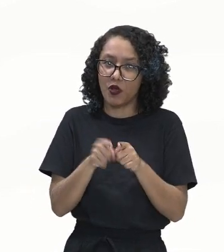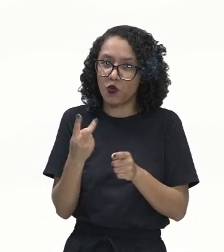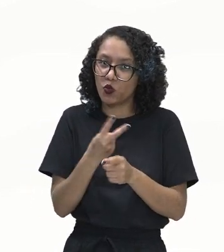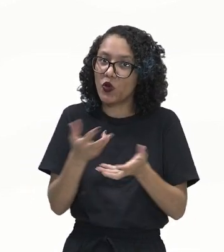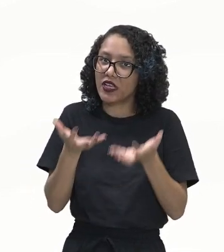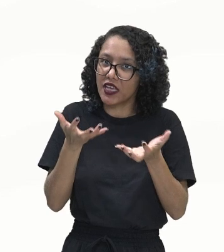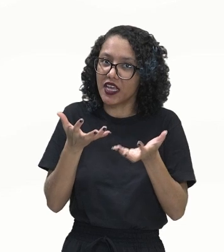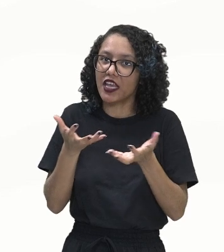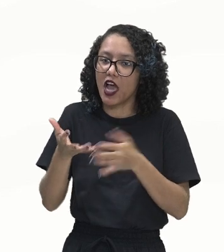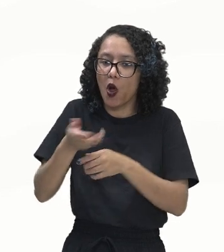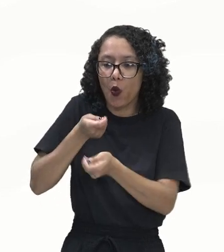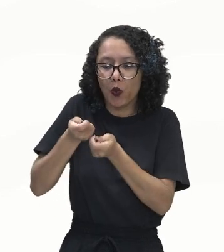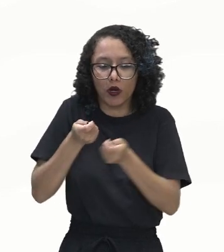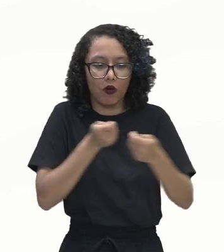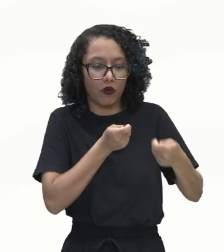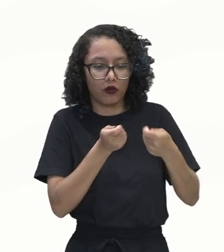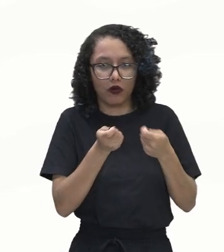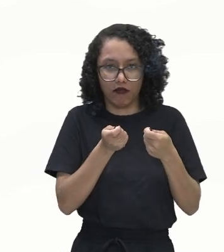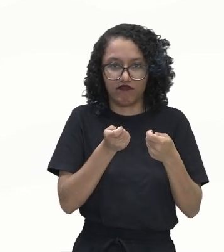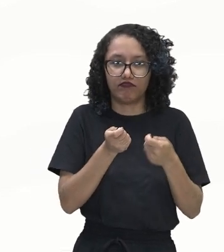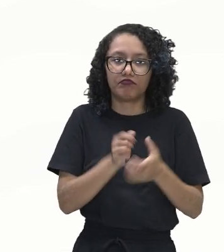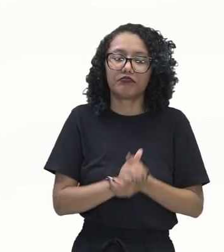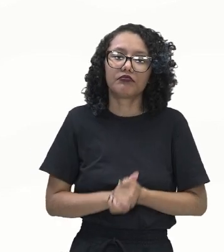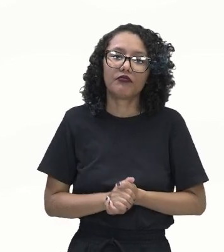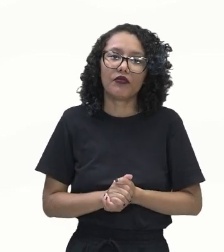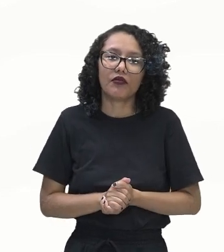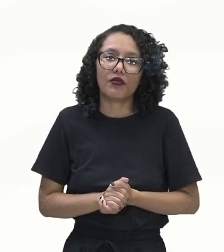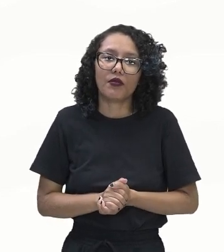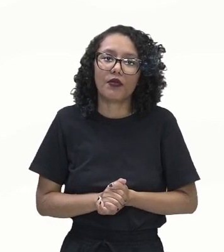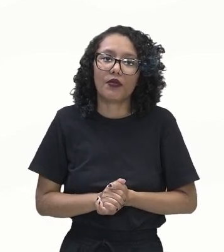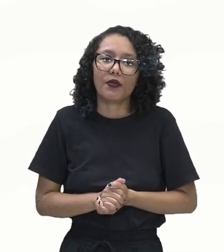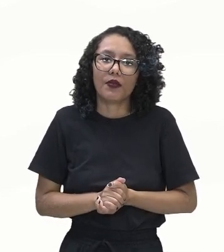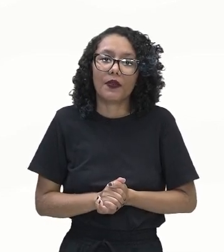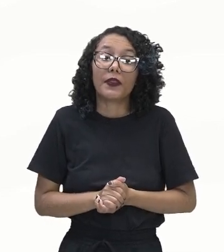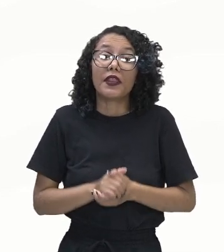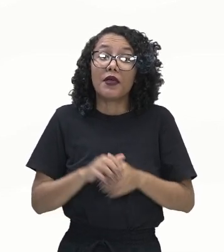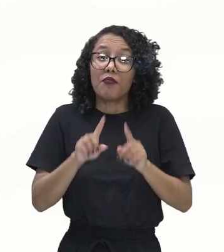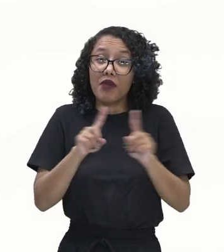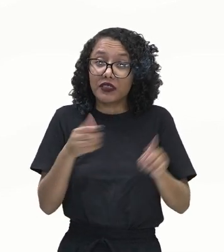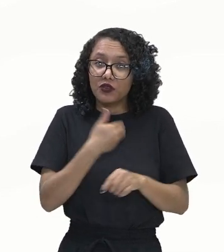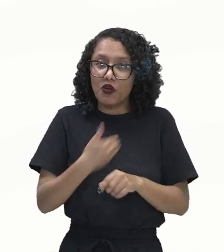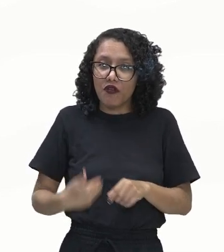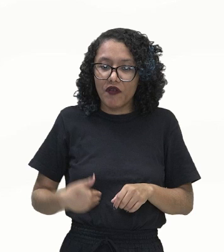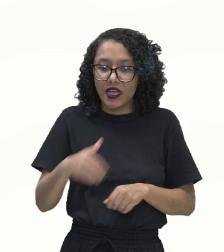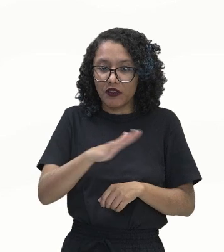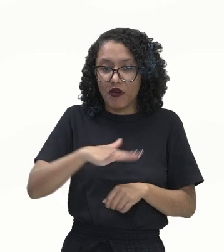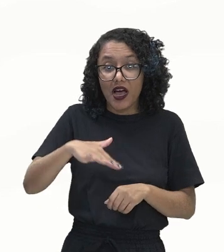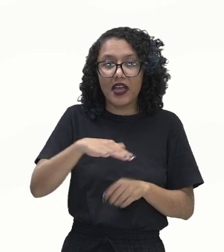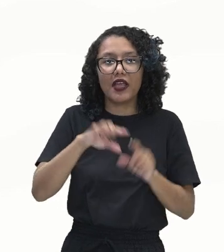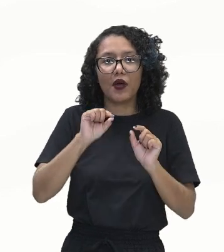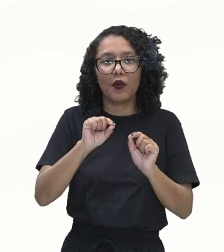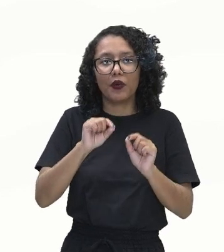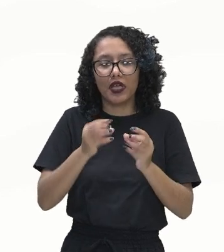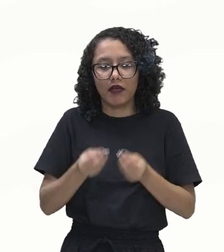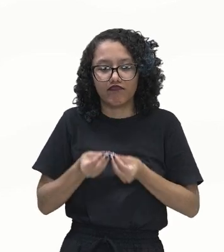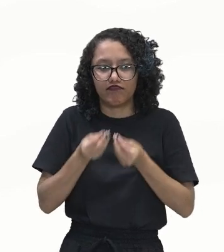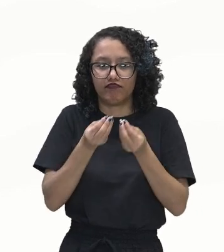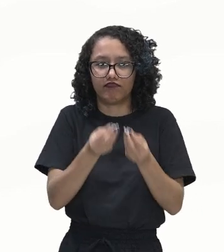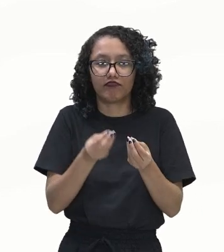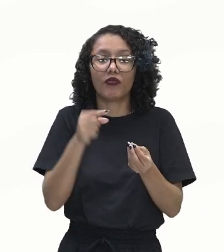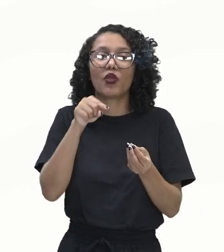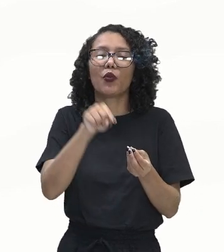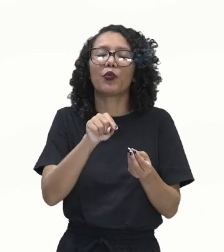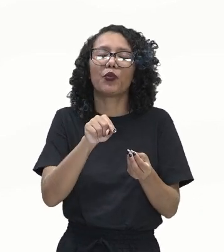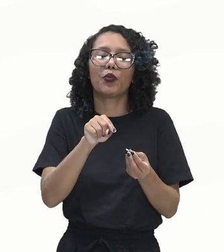o governo cedeu uma grande quantidade de terra para uma empresa estrangeira, fazendo com